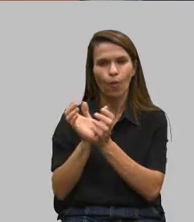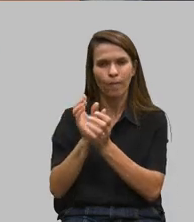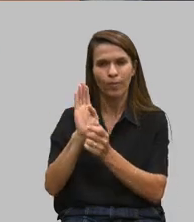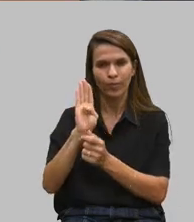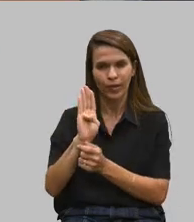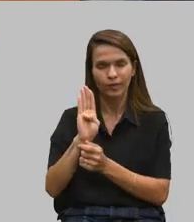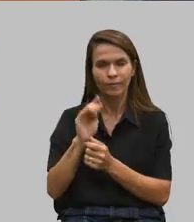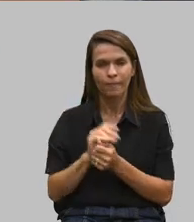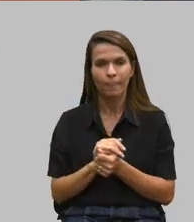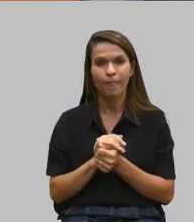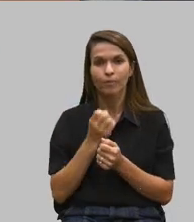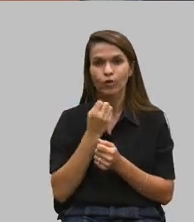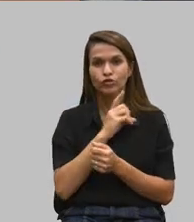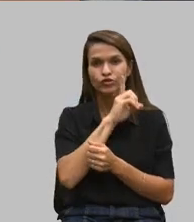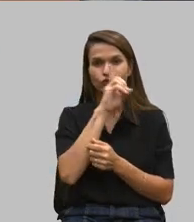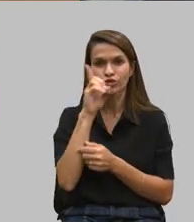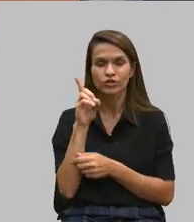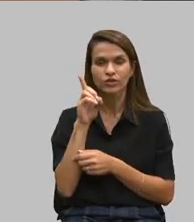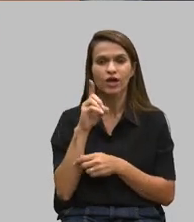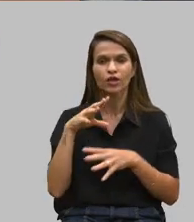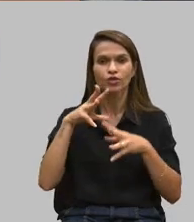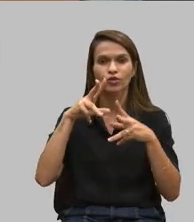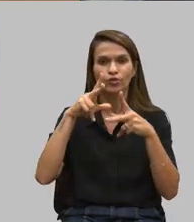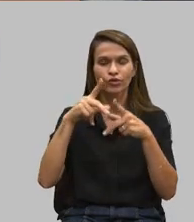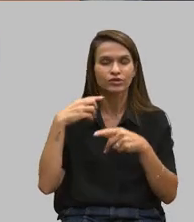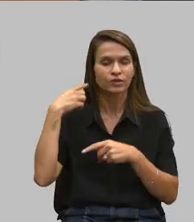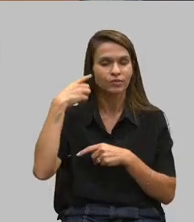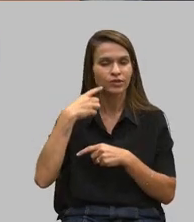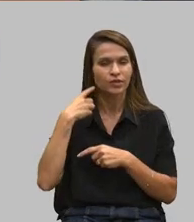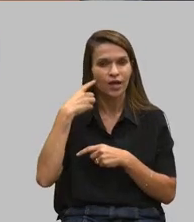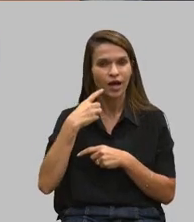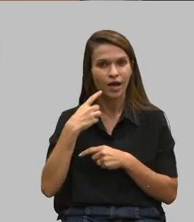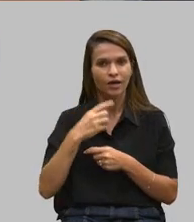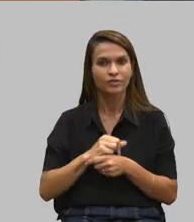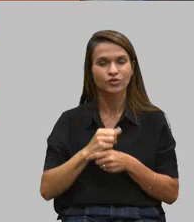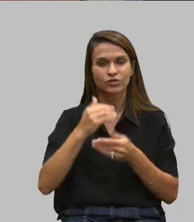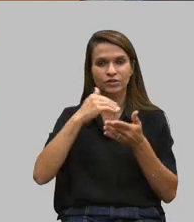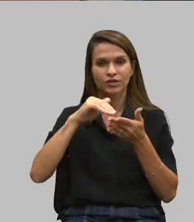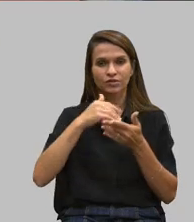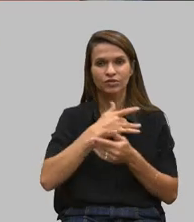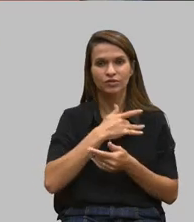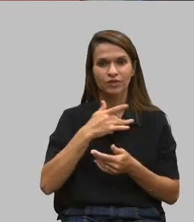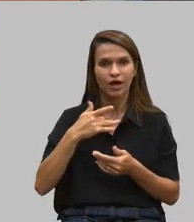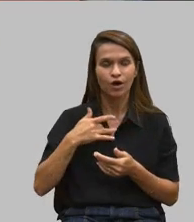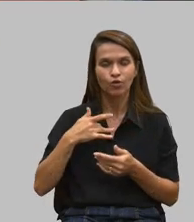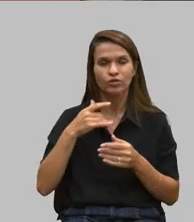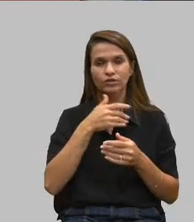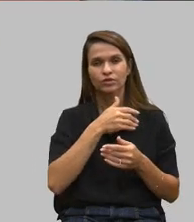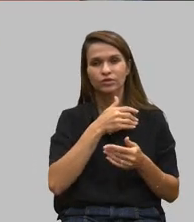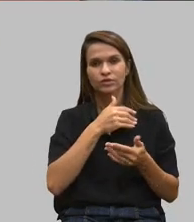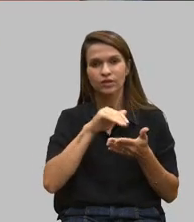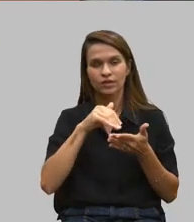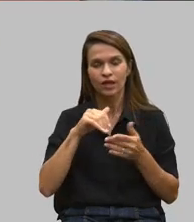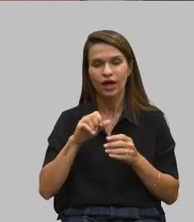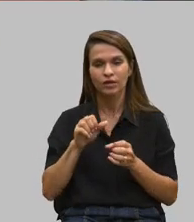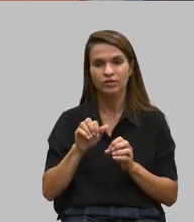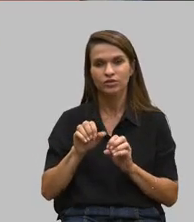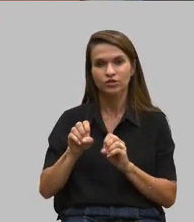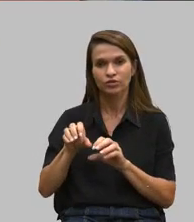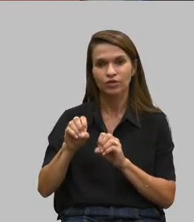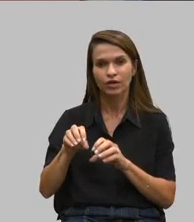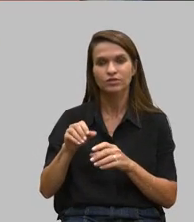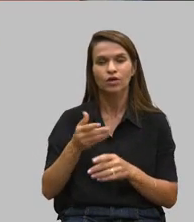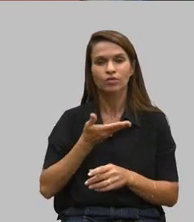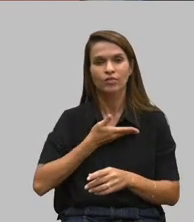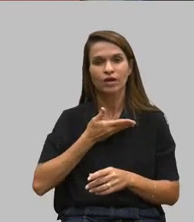todas Bom dia aos senhores deputados e Deputados senhor secretário de saúde senhor secretário de educação meus colegas Bom dia aos